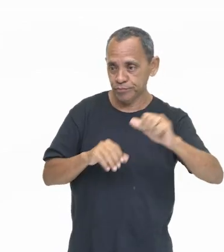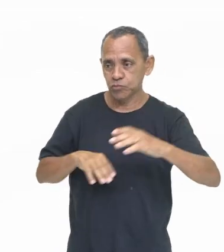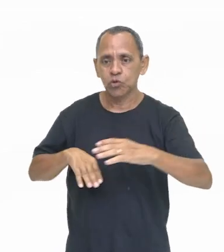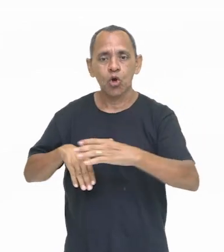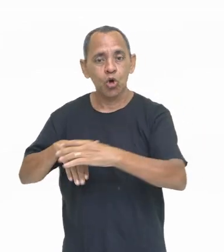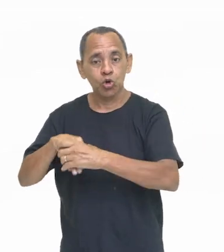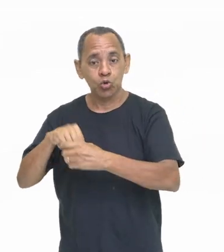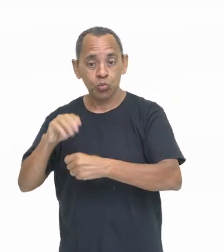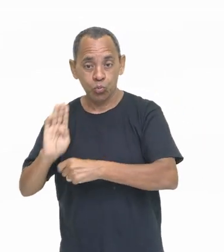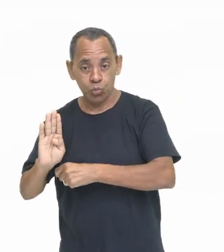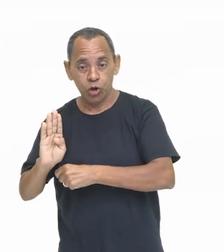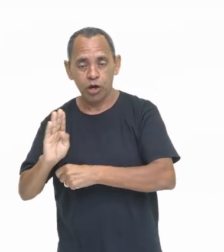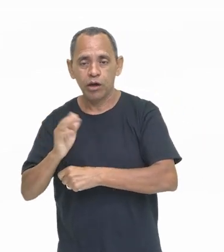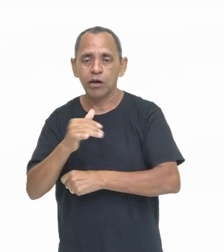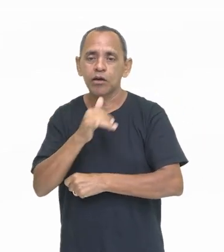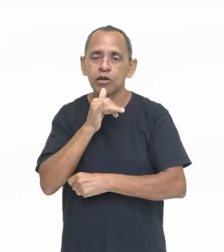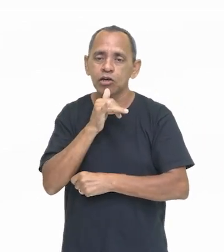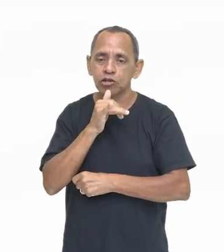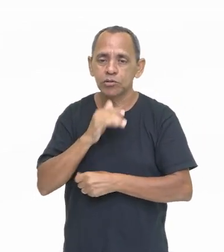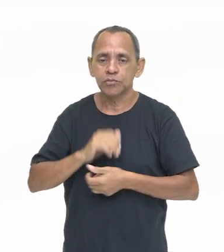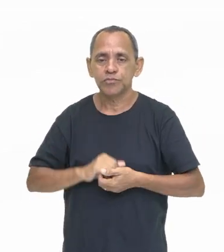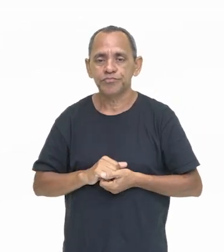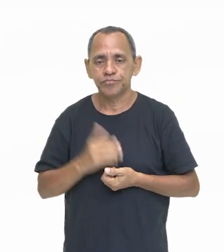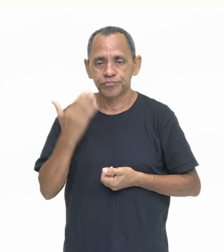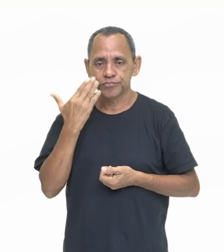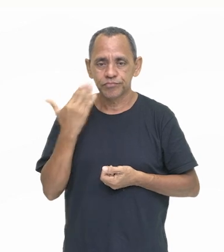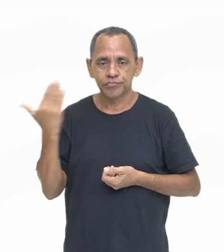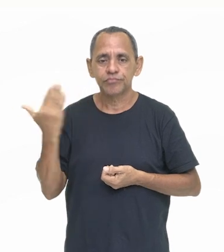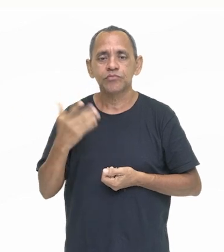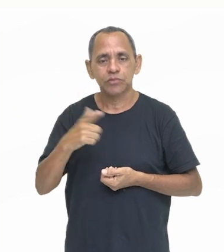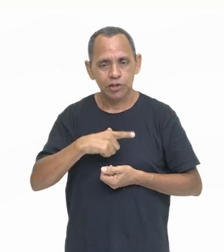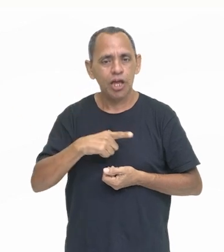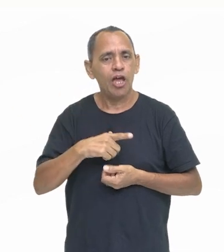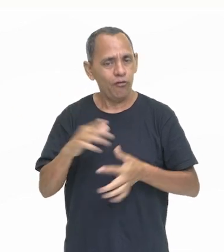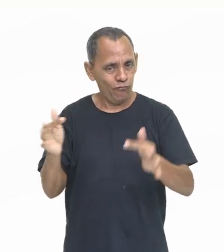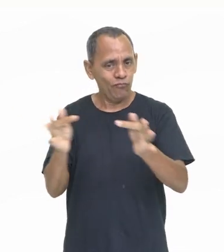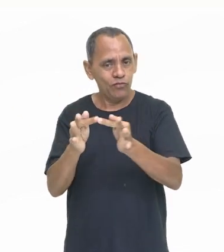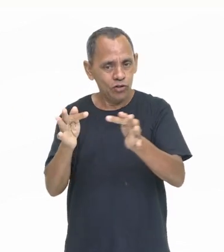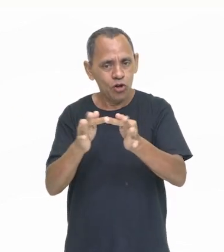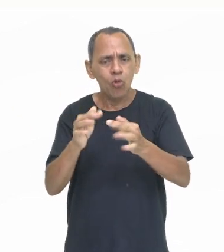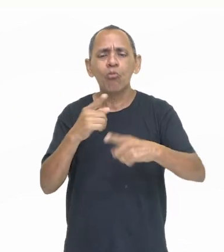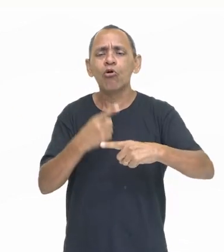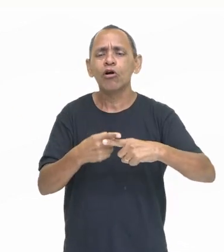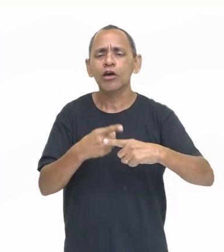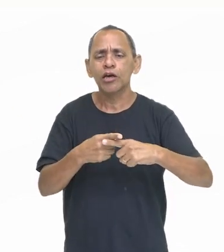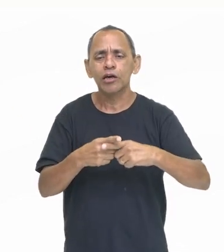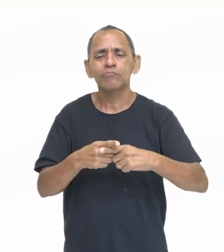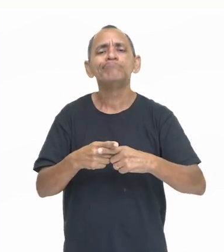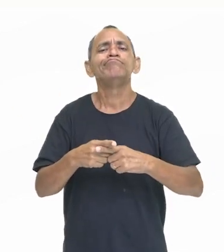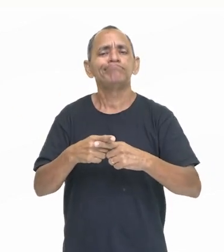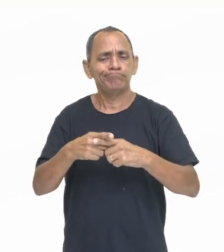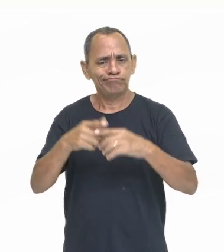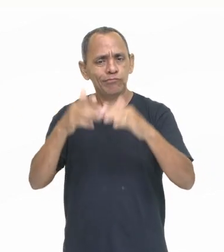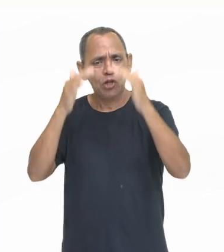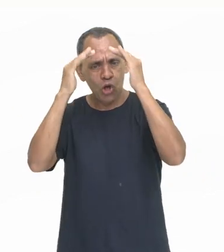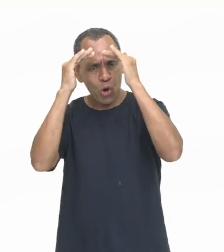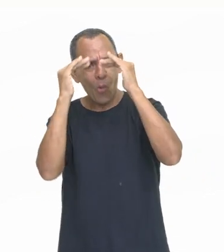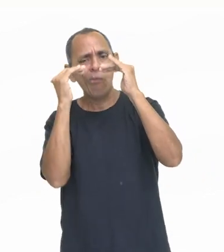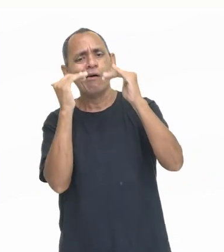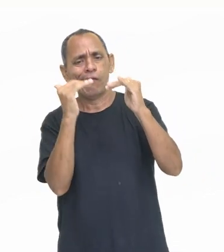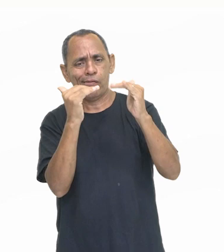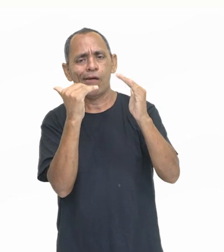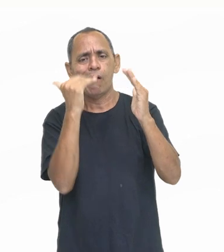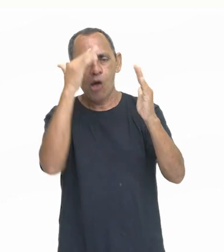esse exemplo 3 é um exemplo de função. Por que ele é função? Porque ele obedece essas duas